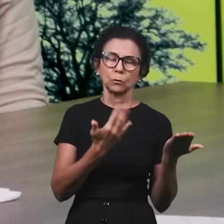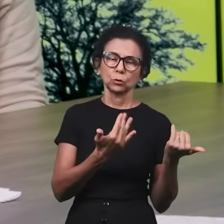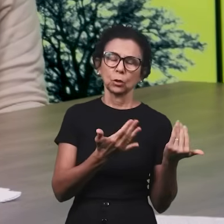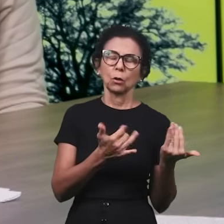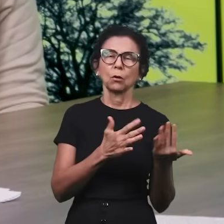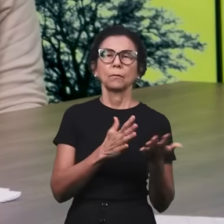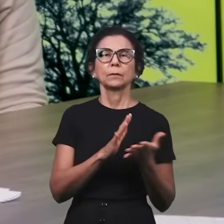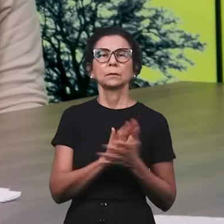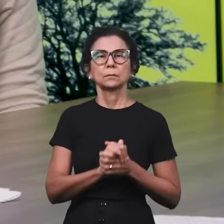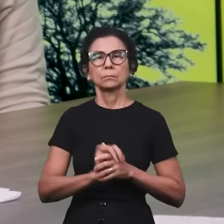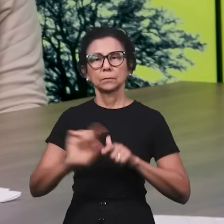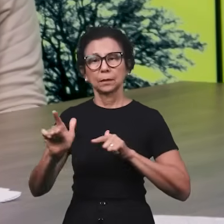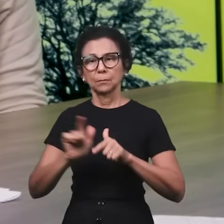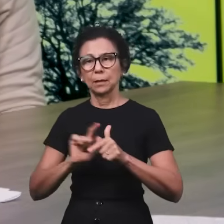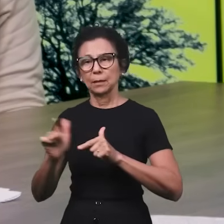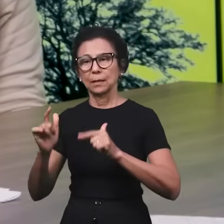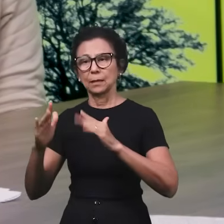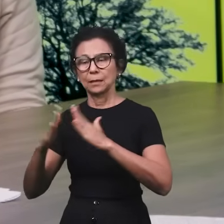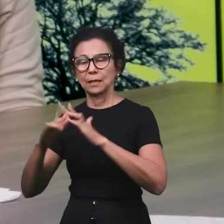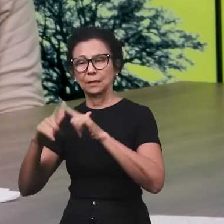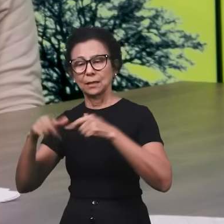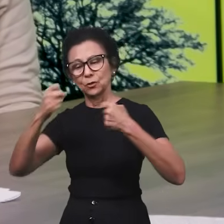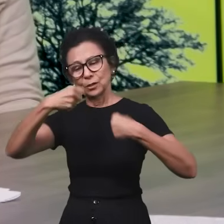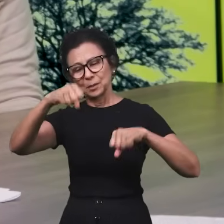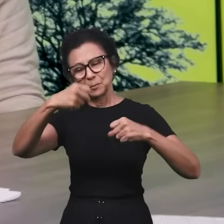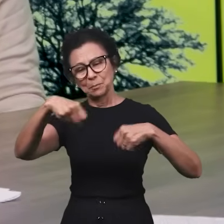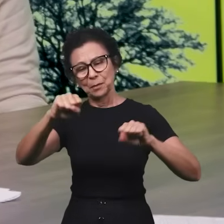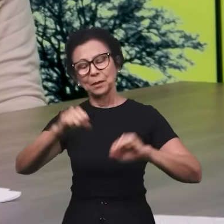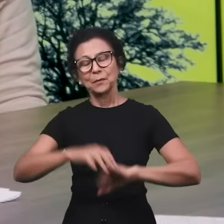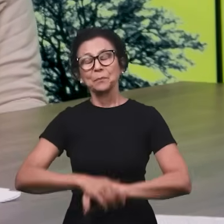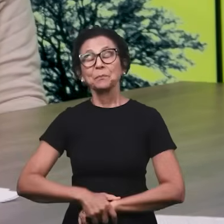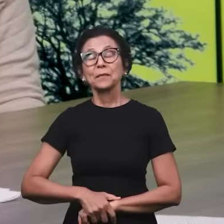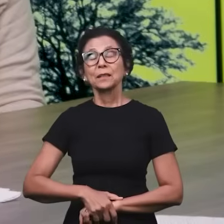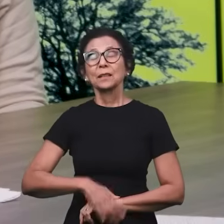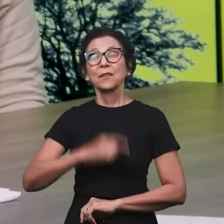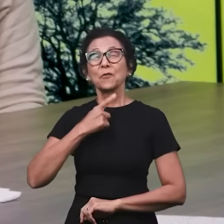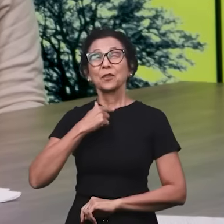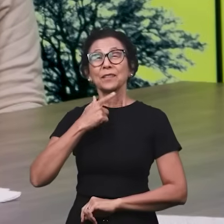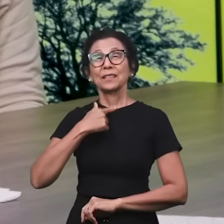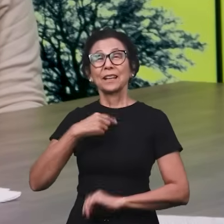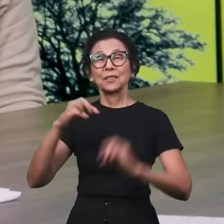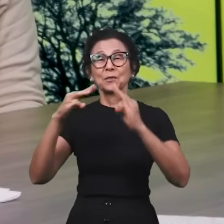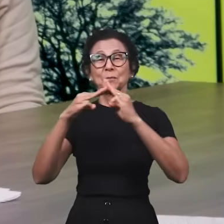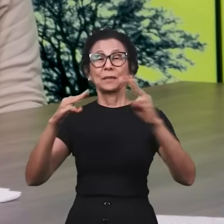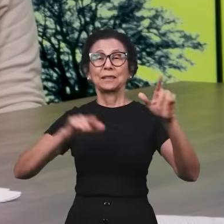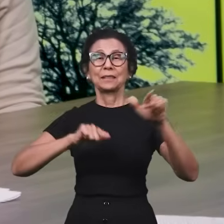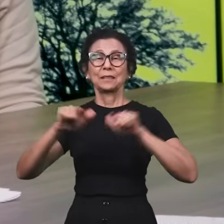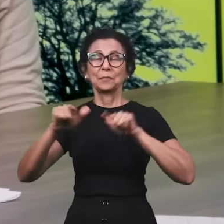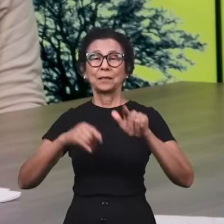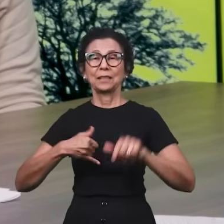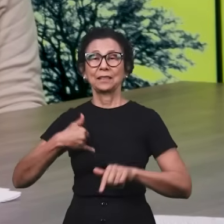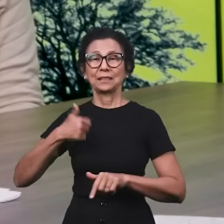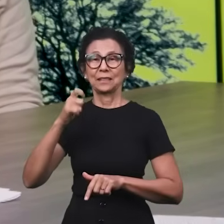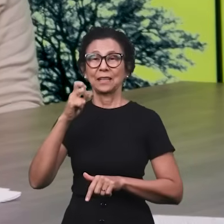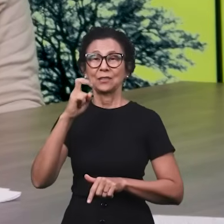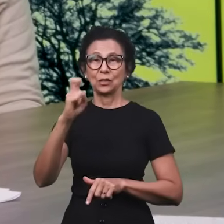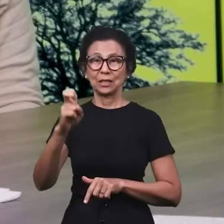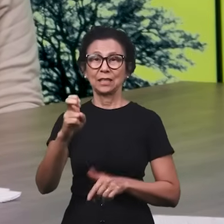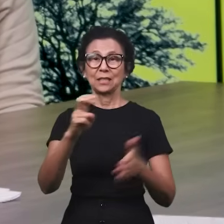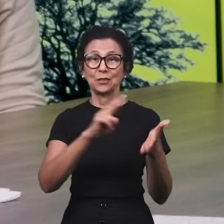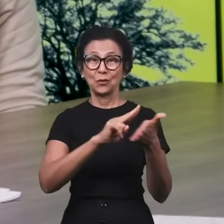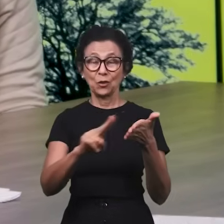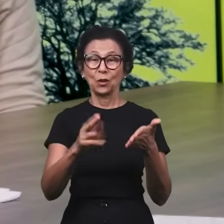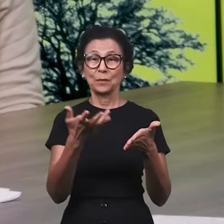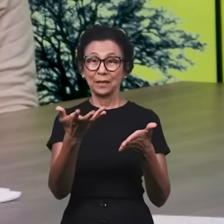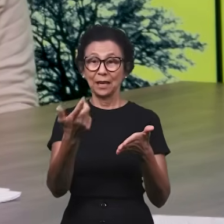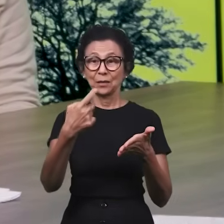eu comecei a trabalhar também na igreja, na limpeza. E o meu desejo era até trabalhar no Manaim. Então, quando eu fiz 15 anos, já dei